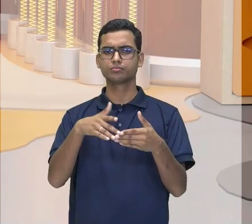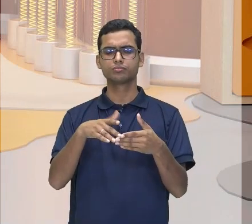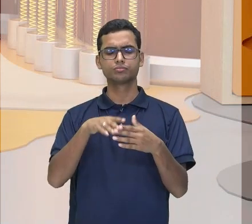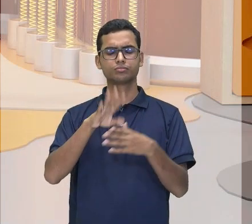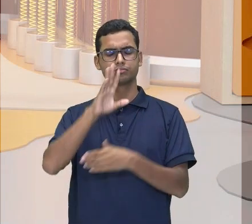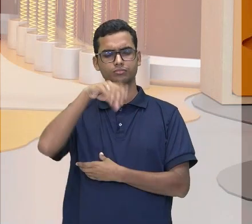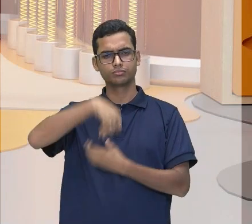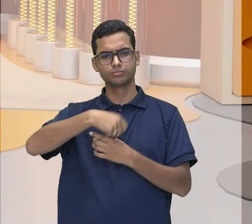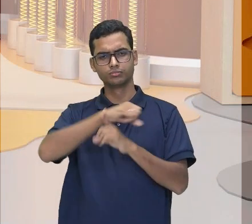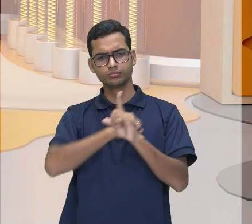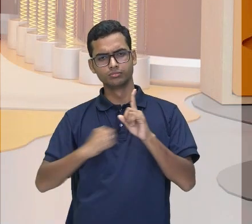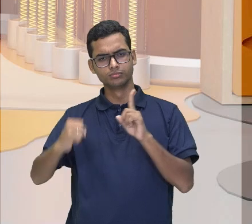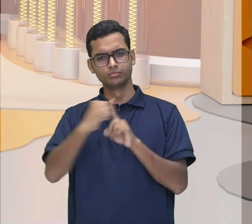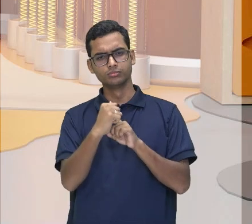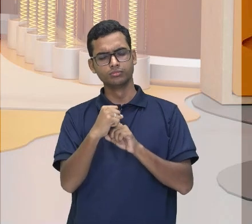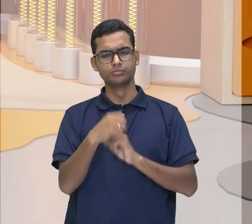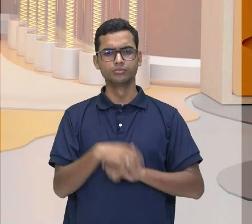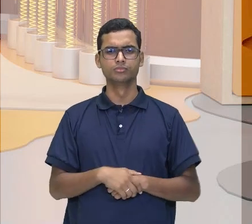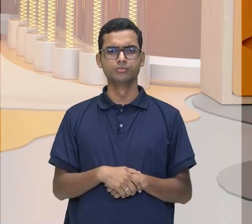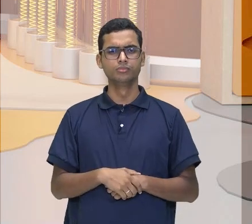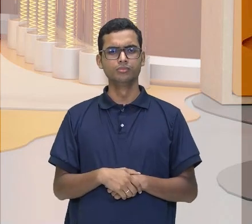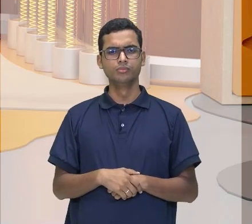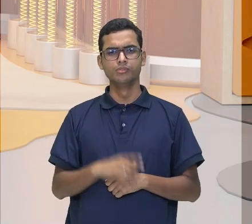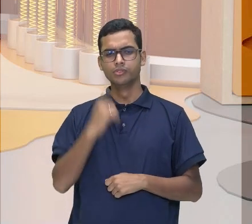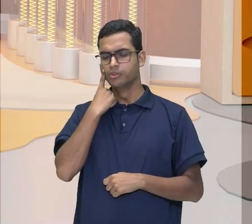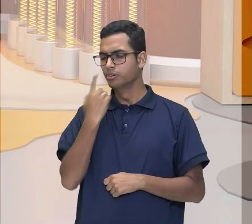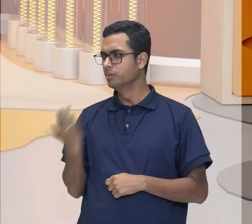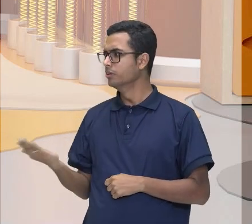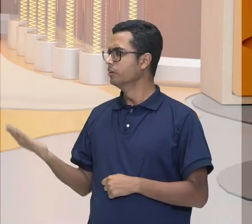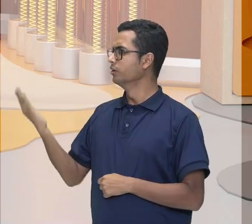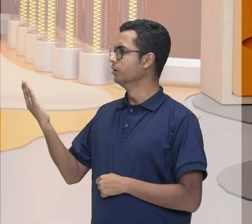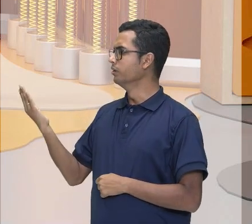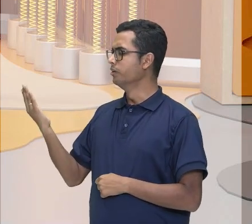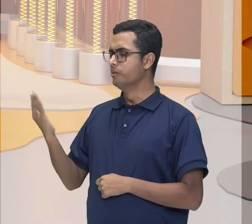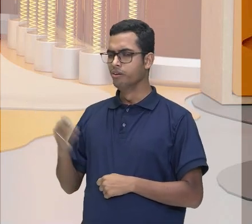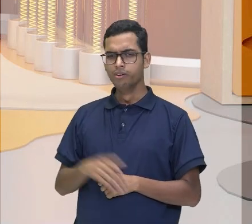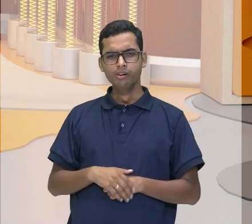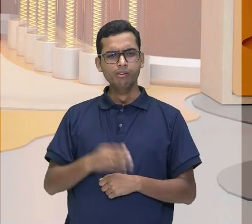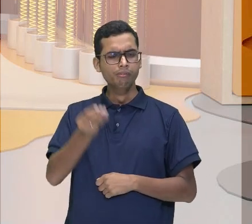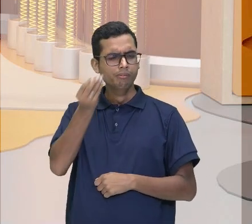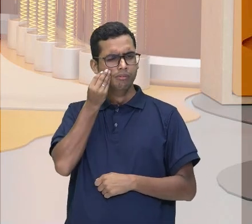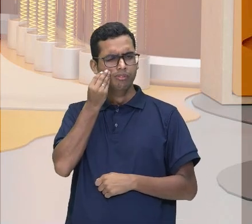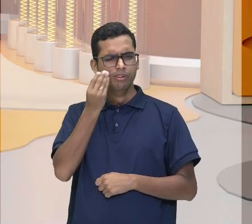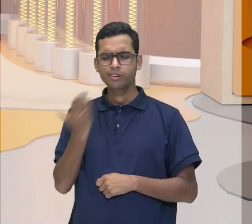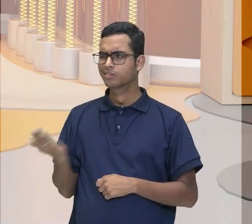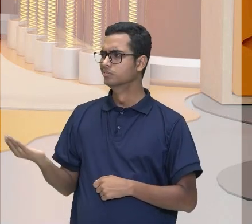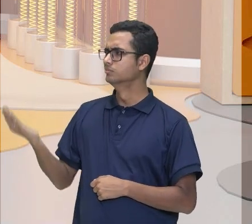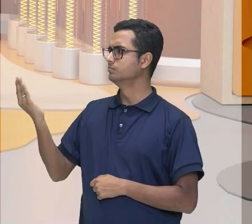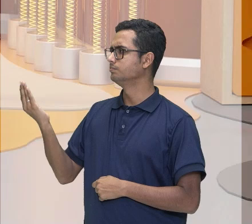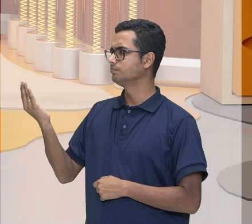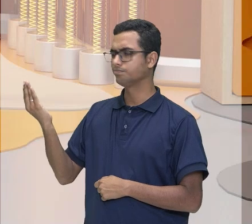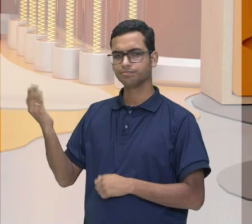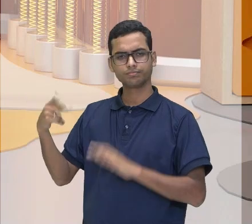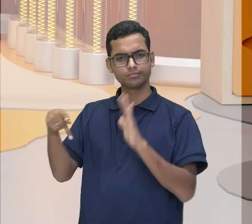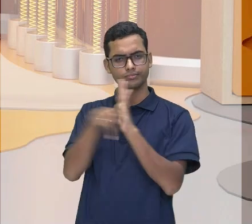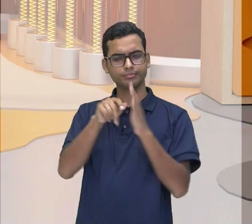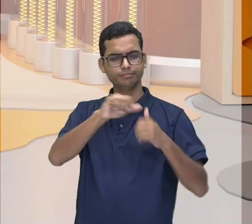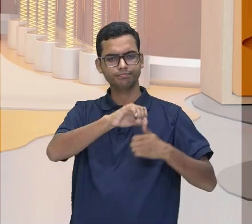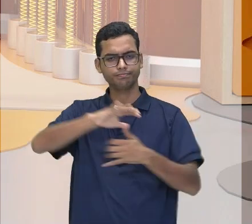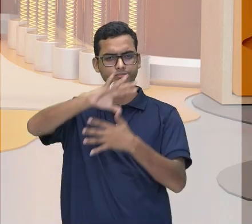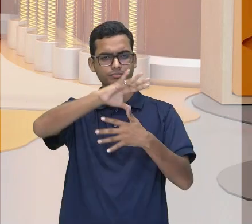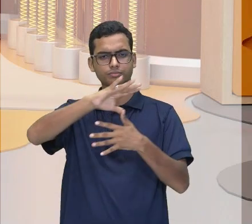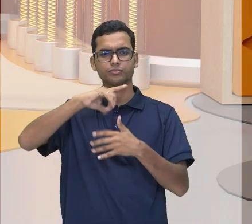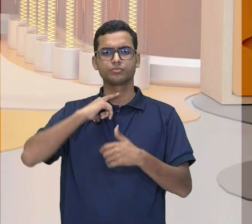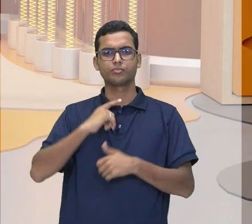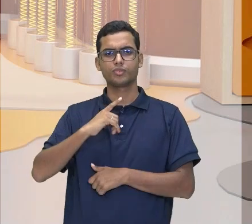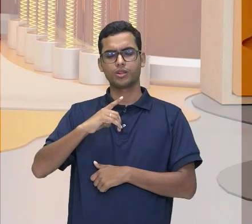sociedade. E observem bem nesse nosso mapa mundi que justamente no centro do mapa está justamente o continente europeu,